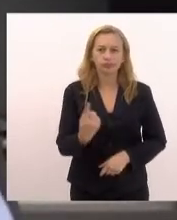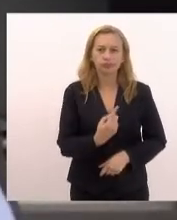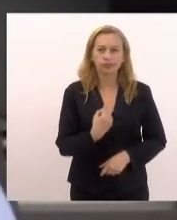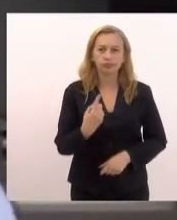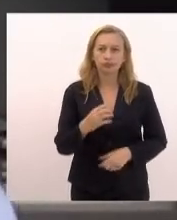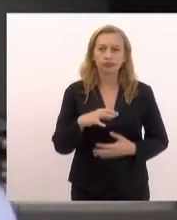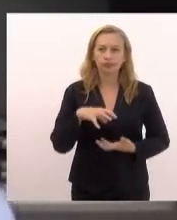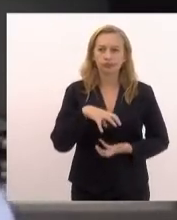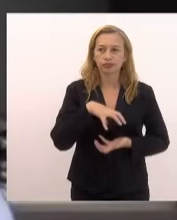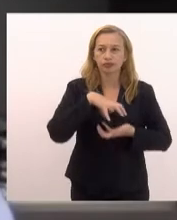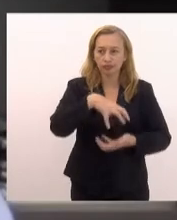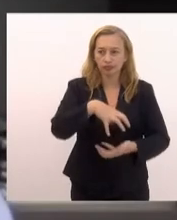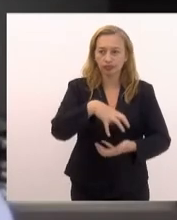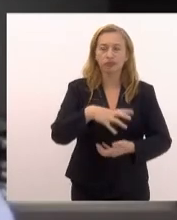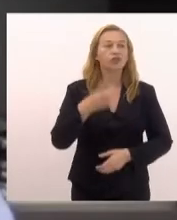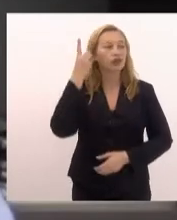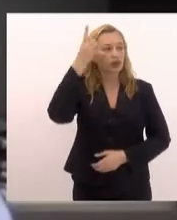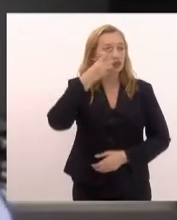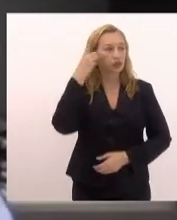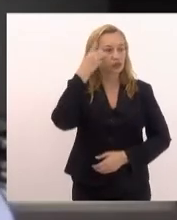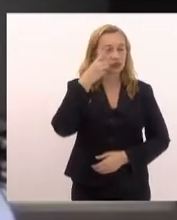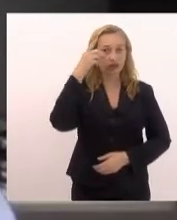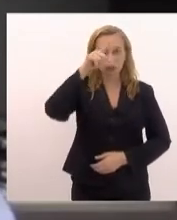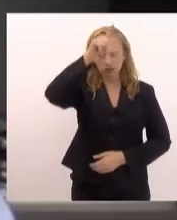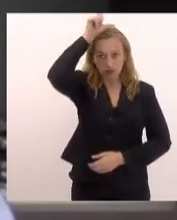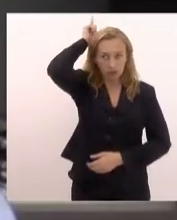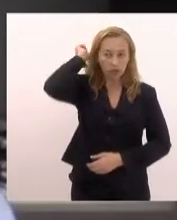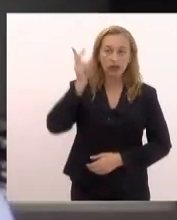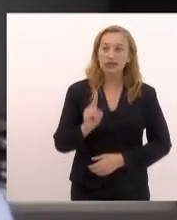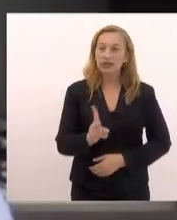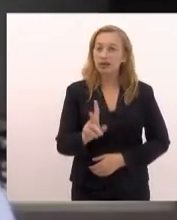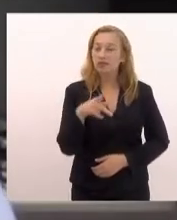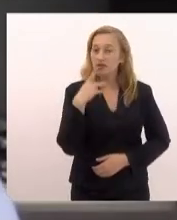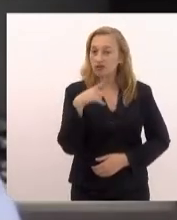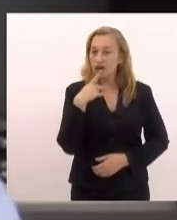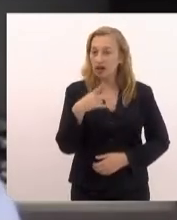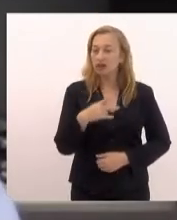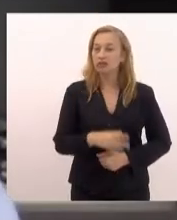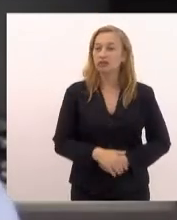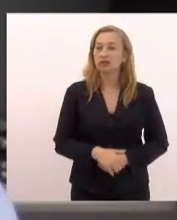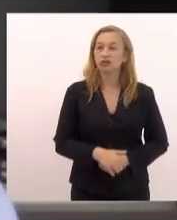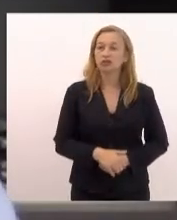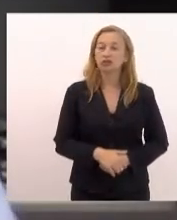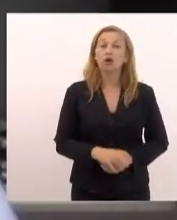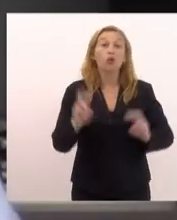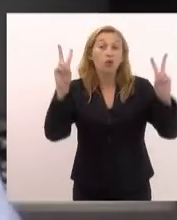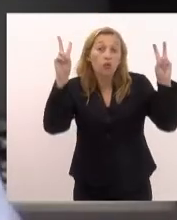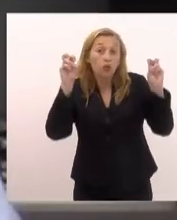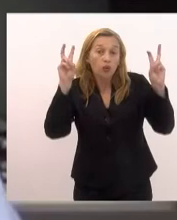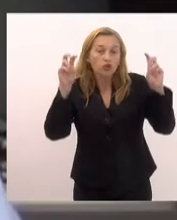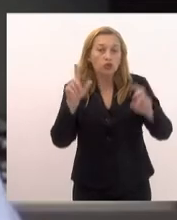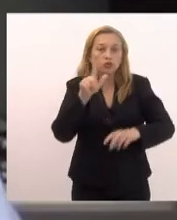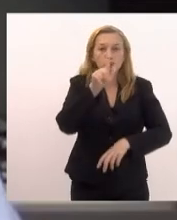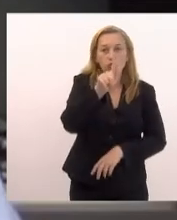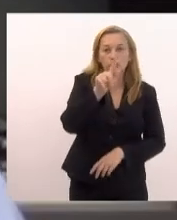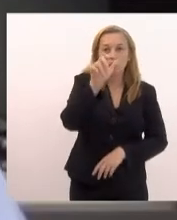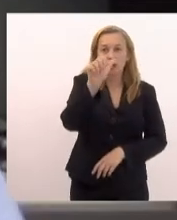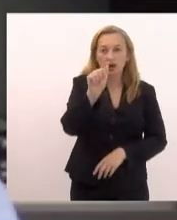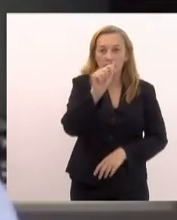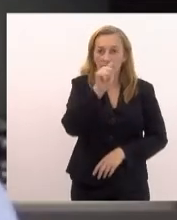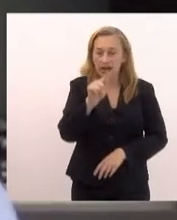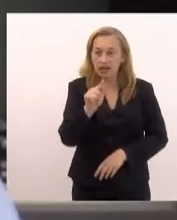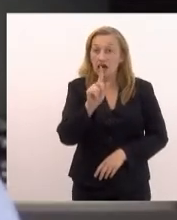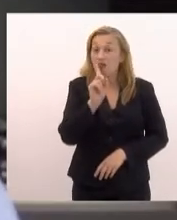decano, deputado Luiz Paulo, sempre pontua, não é, que a questão do gás, ela não